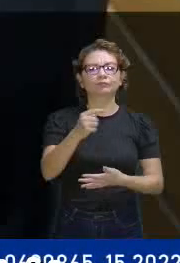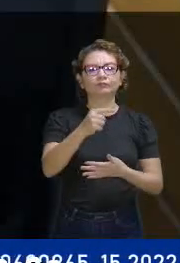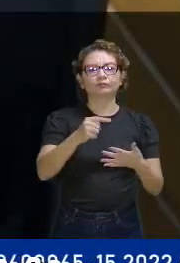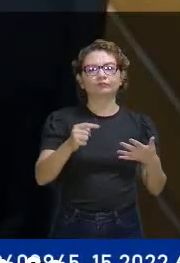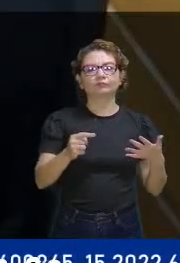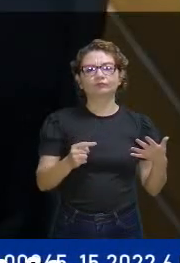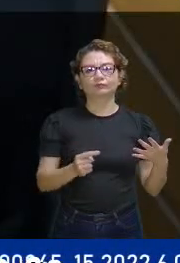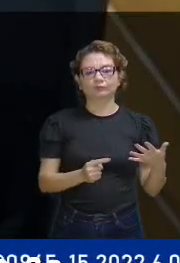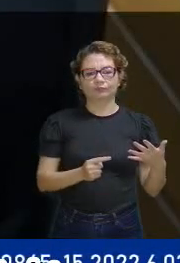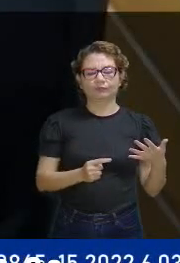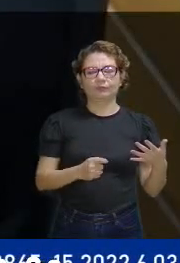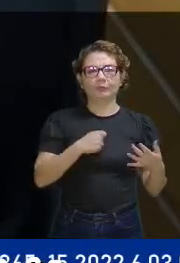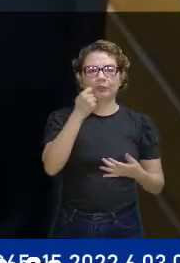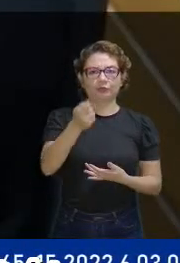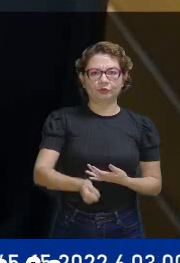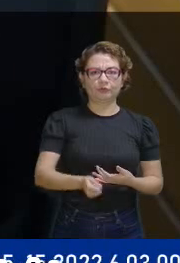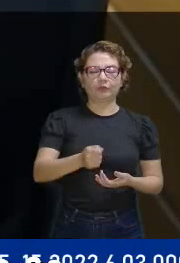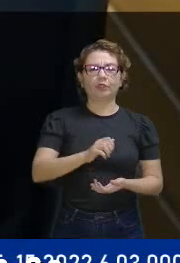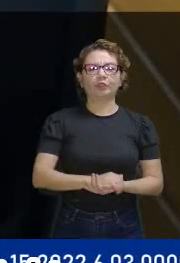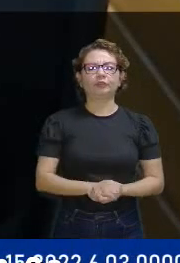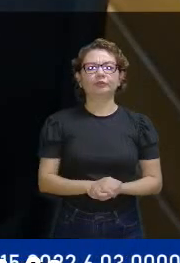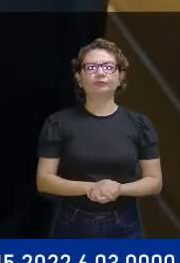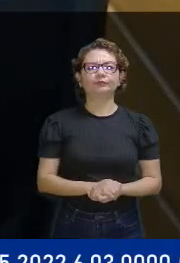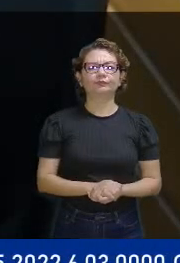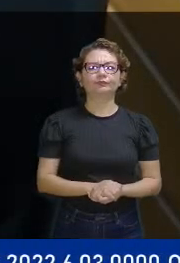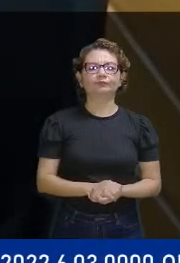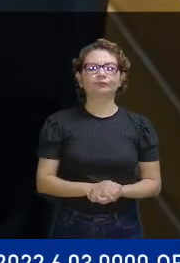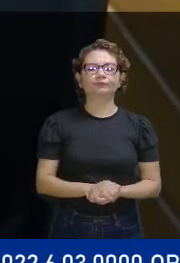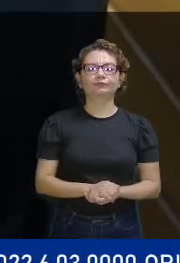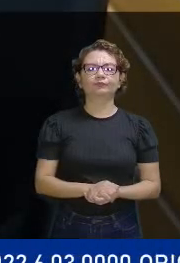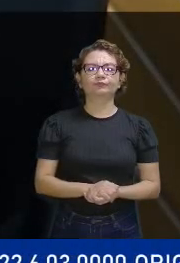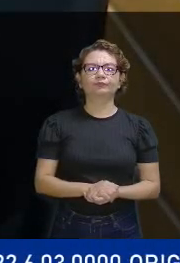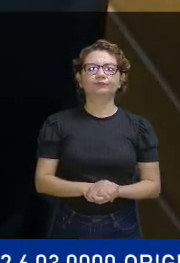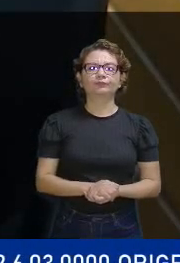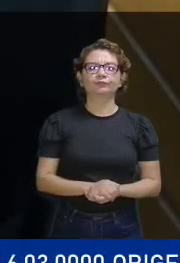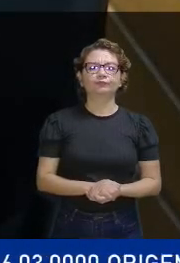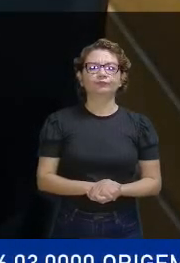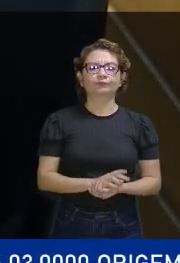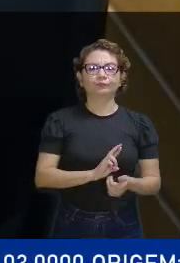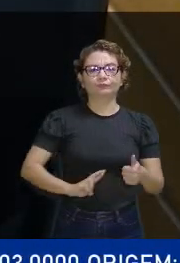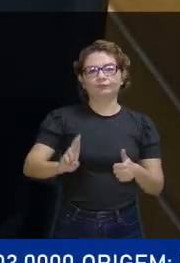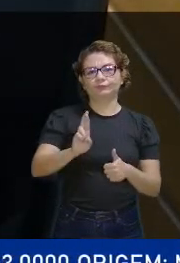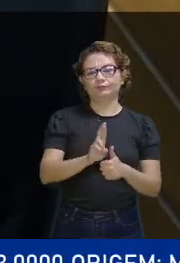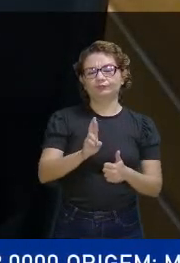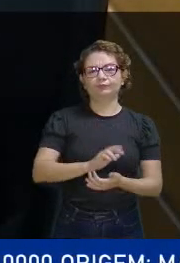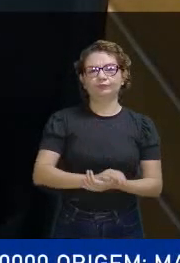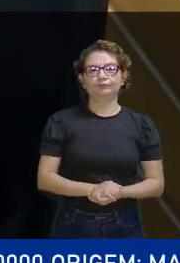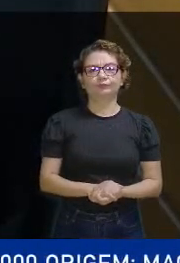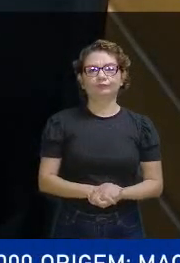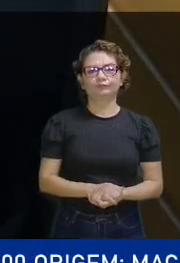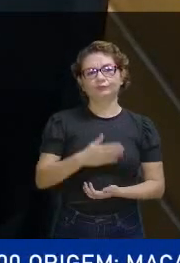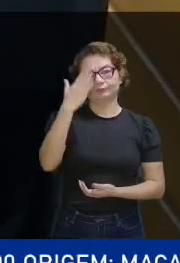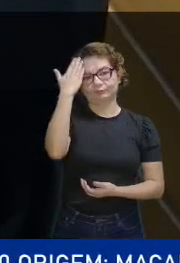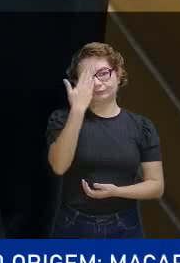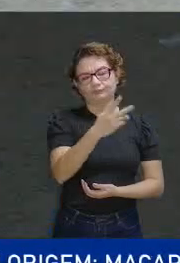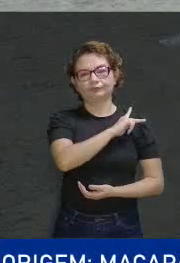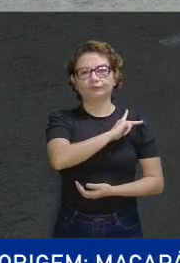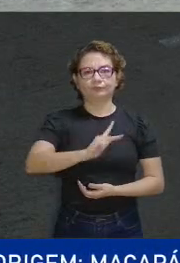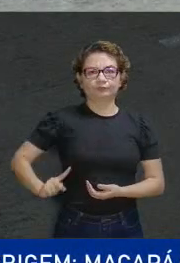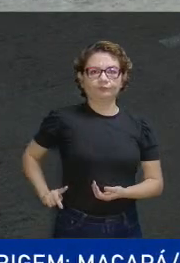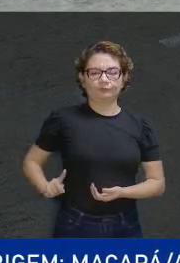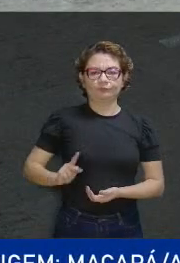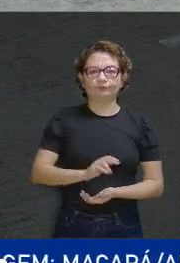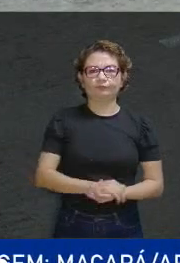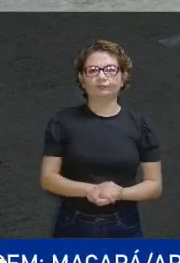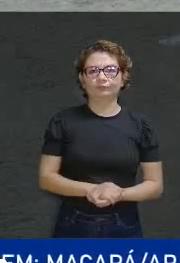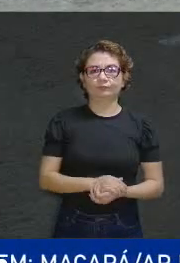Rivaldo Valente e Agostinho Silvério. Perdão. Senhora procuradora? Obrigada, senhora presidente.